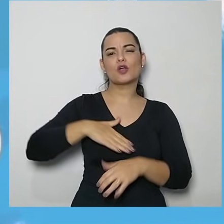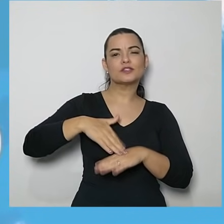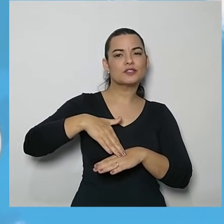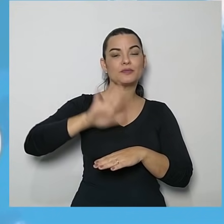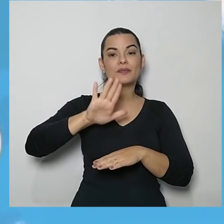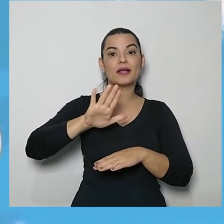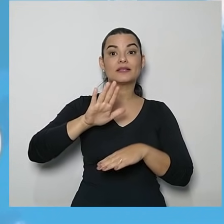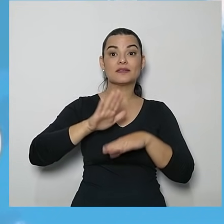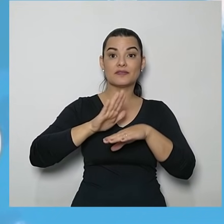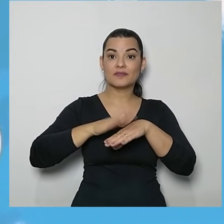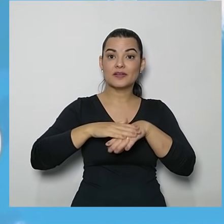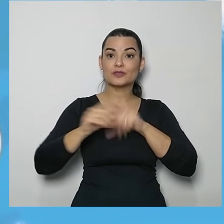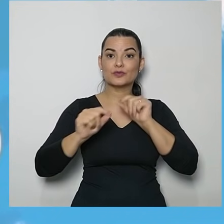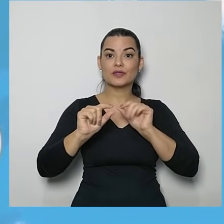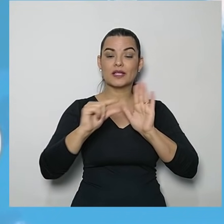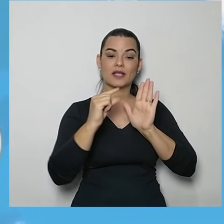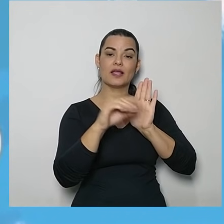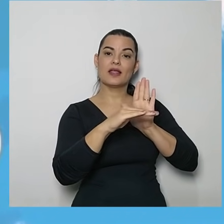alfabeto móvel.